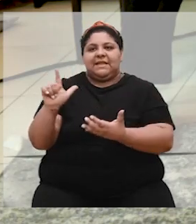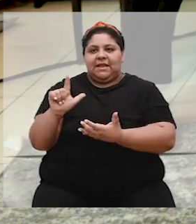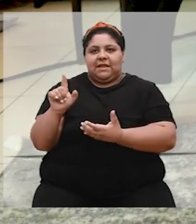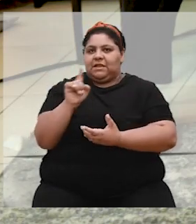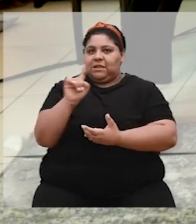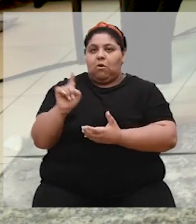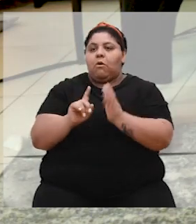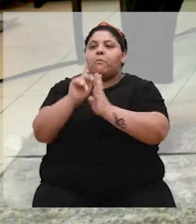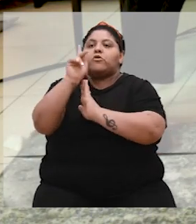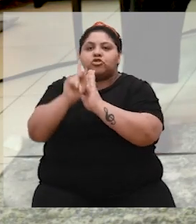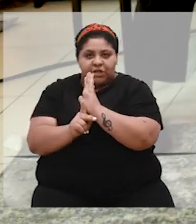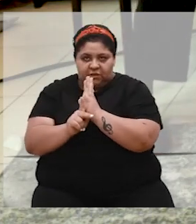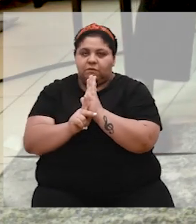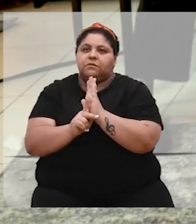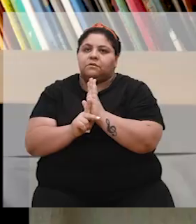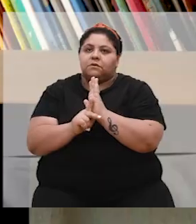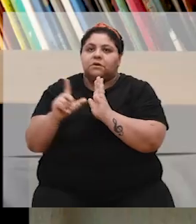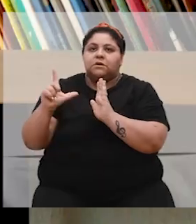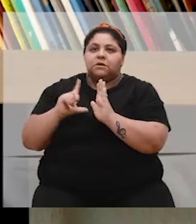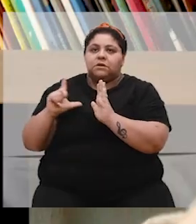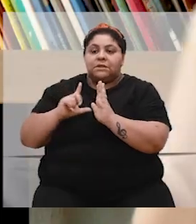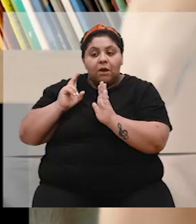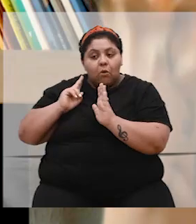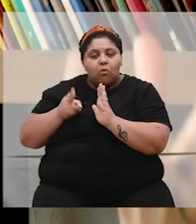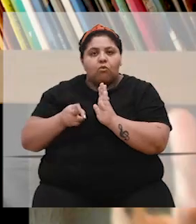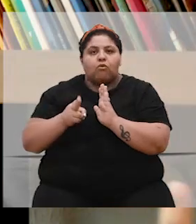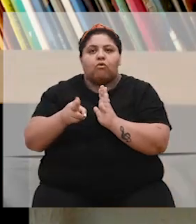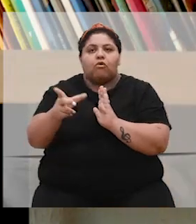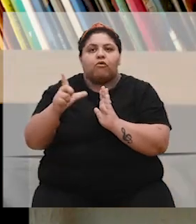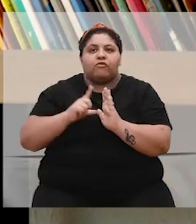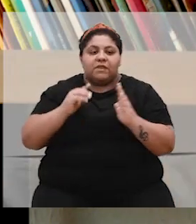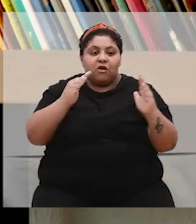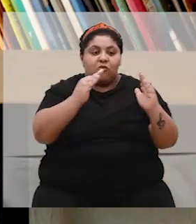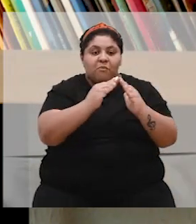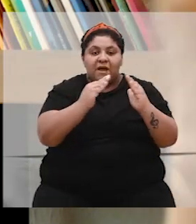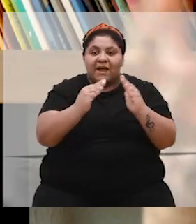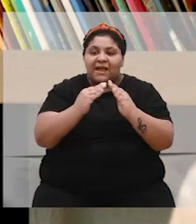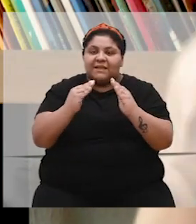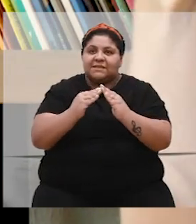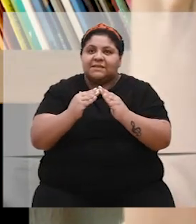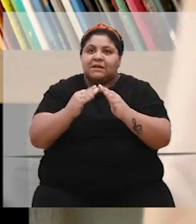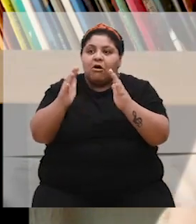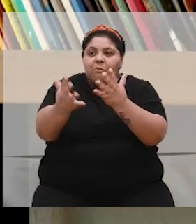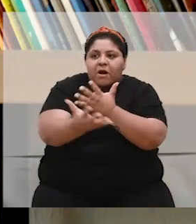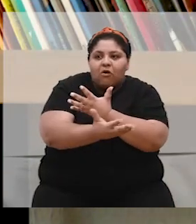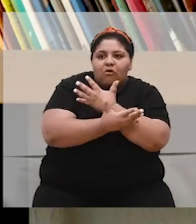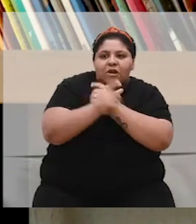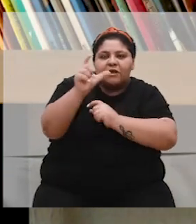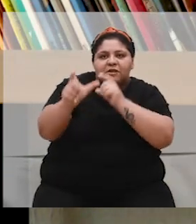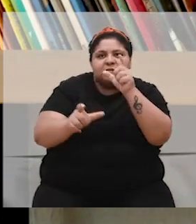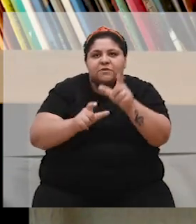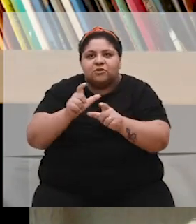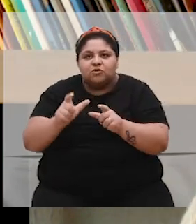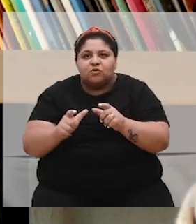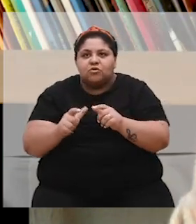literária. É um projeto que tem continuidade, que tem uma casa para abrigar quem veio hoje, quem veio ontem, quem vai vir